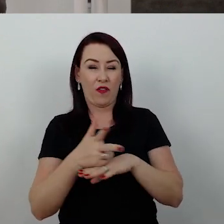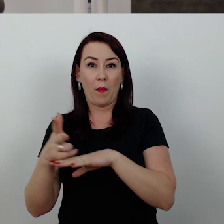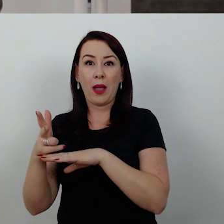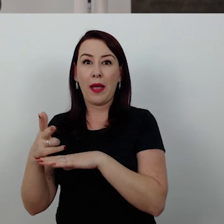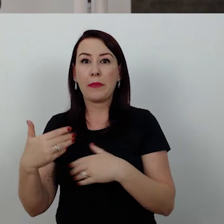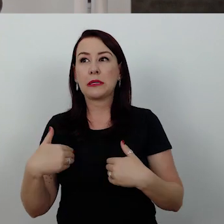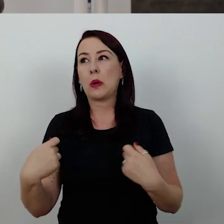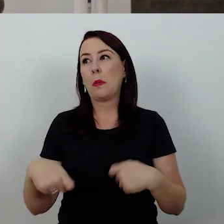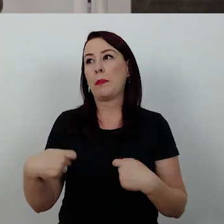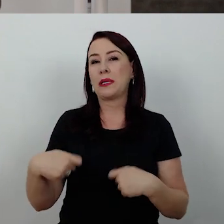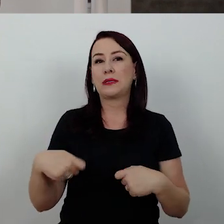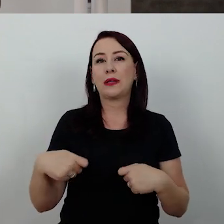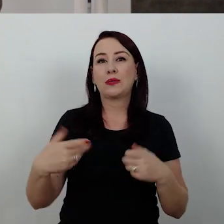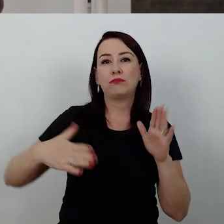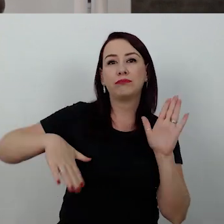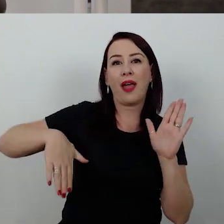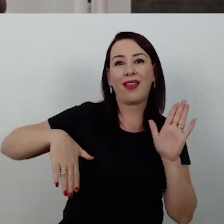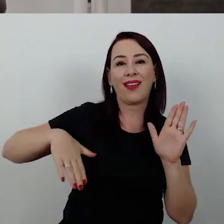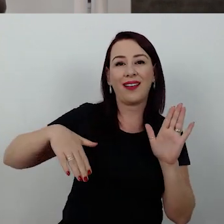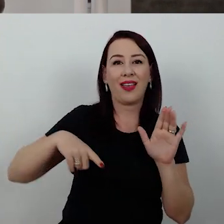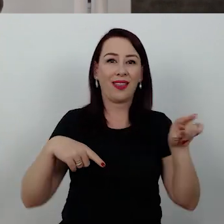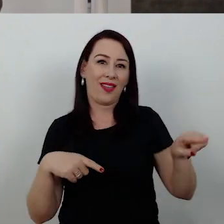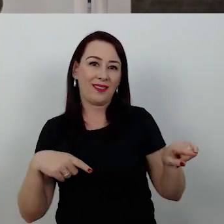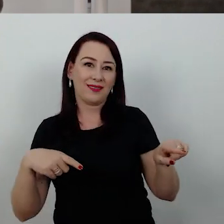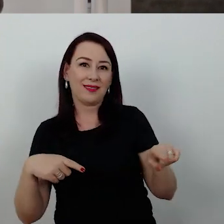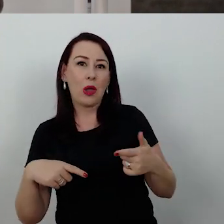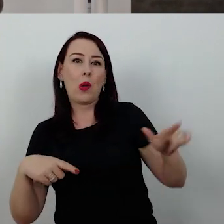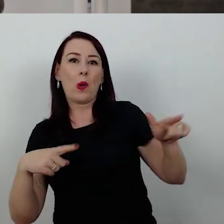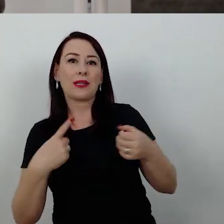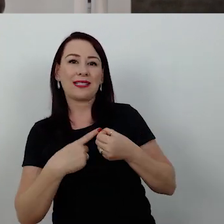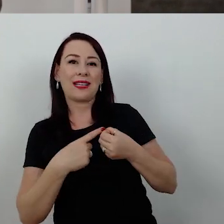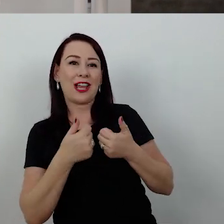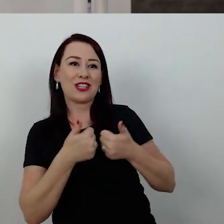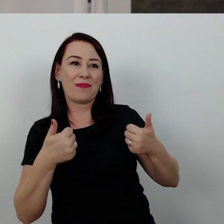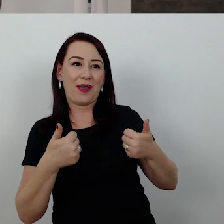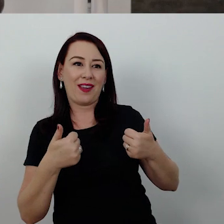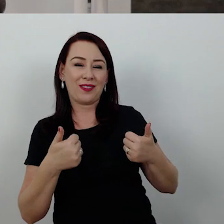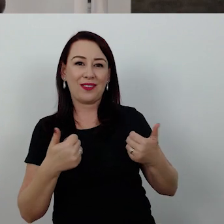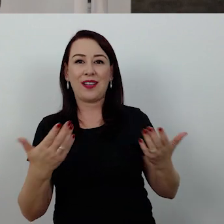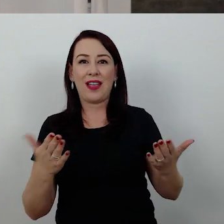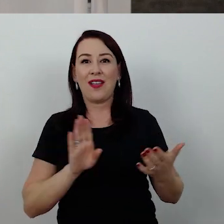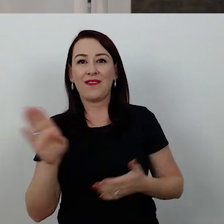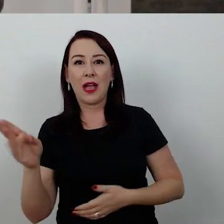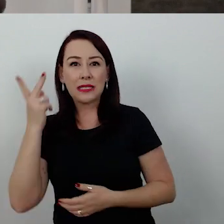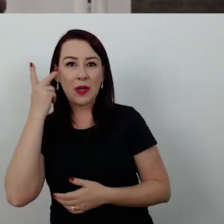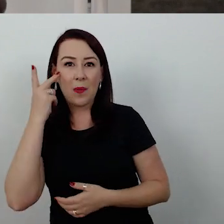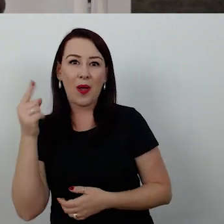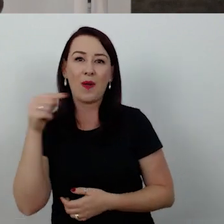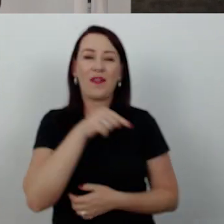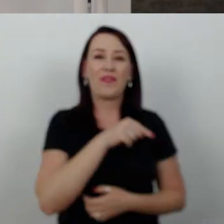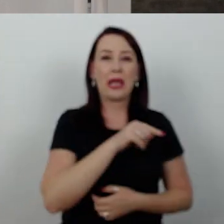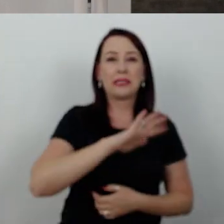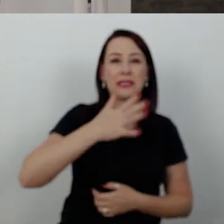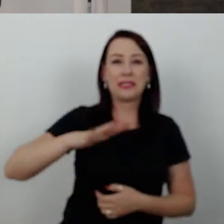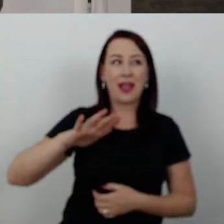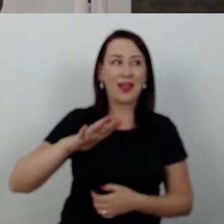que você precisa, sei lá, de um litoral, e aí você tem uma outra cidade próxima, aí você vai filmar num polo como São Paulo, mas você tem